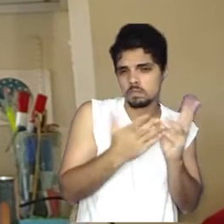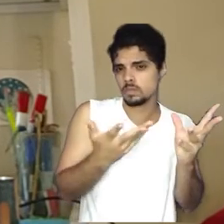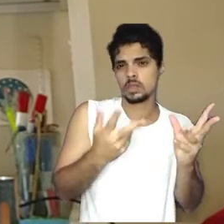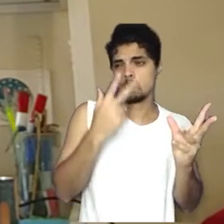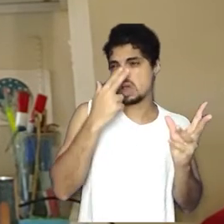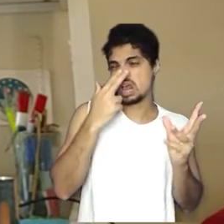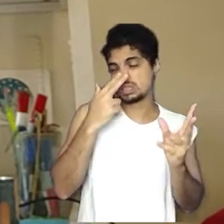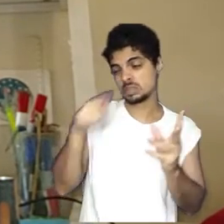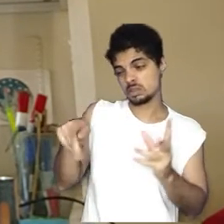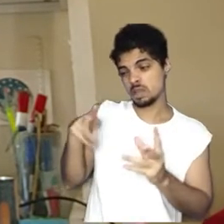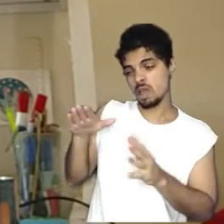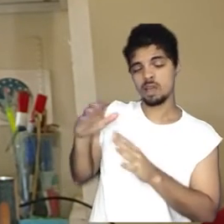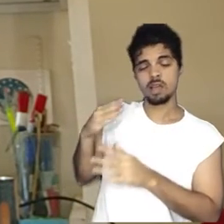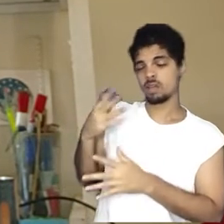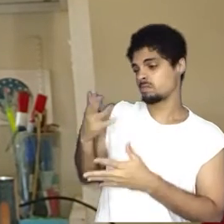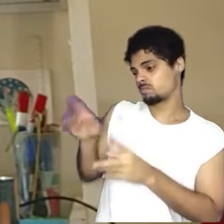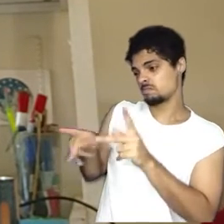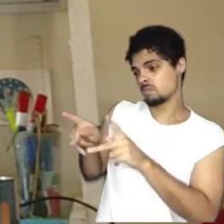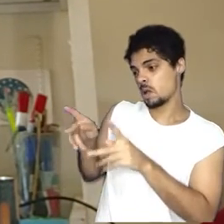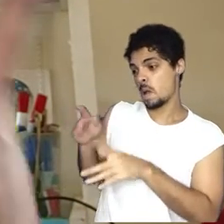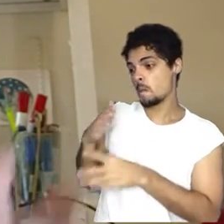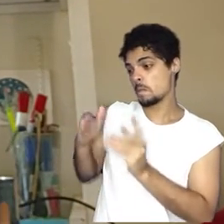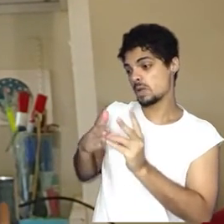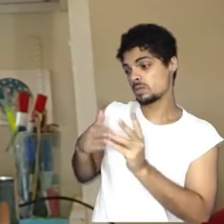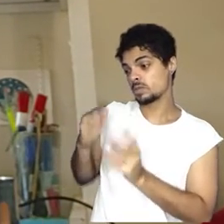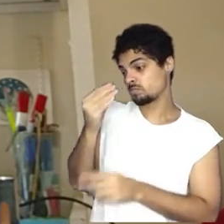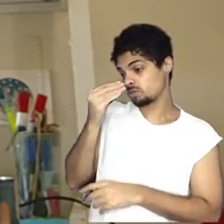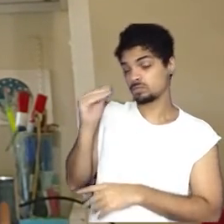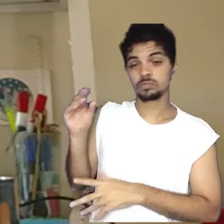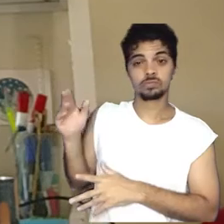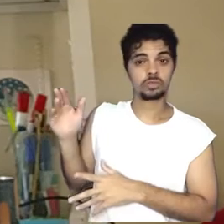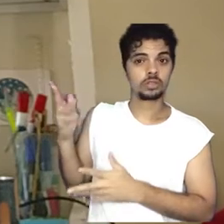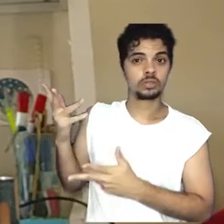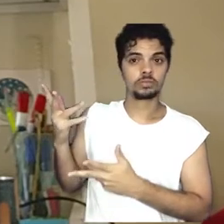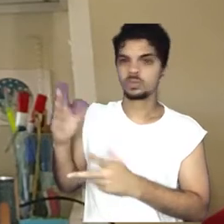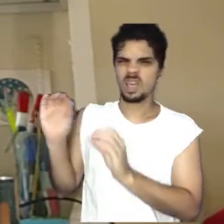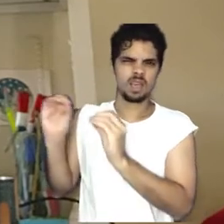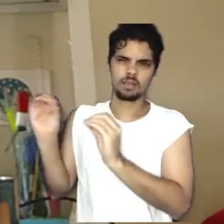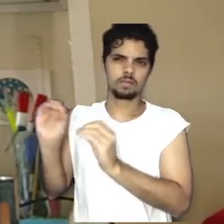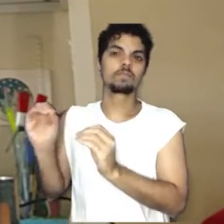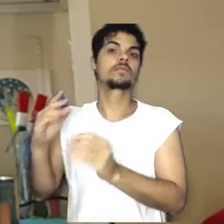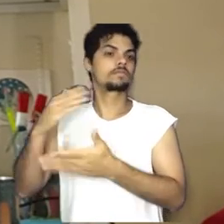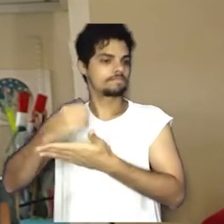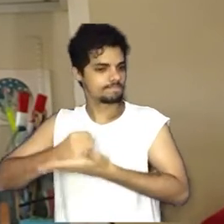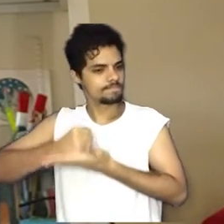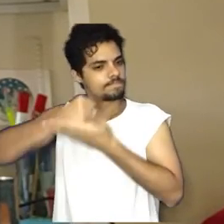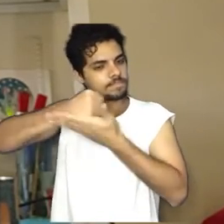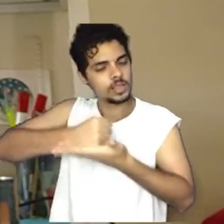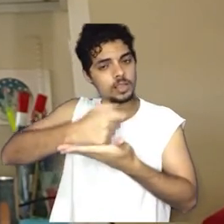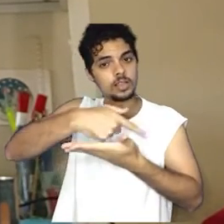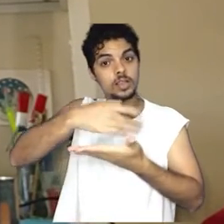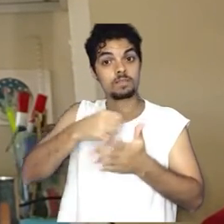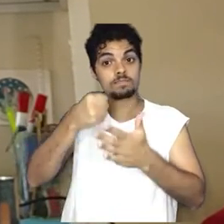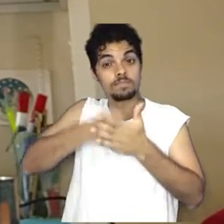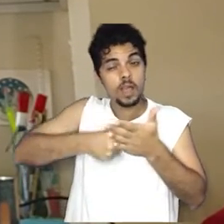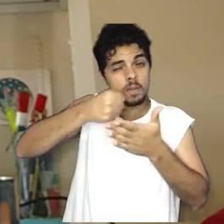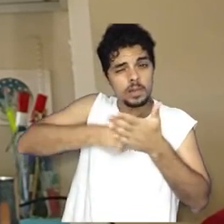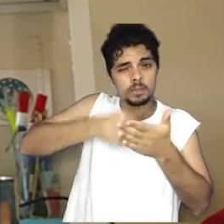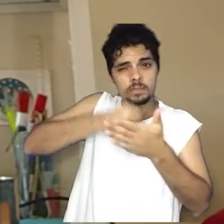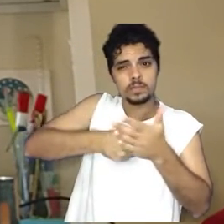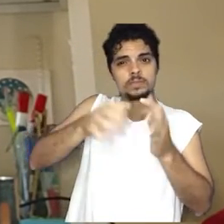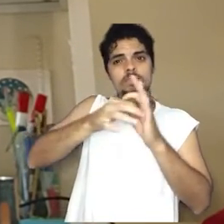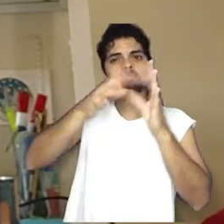como povos homogêneos, né, como se fosse uma cultura indígena, e povos petrificados no passado, né?